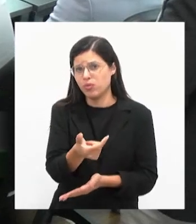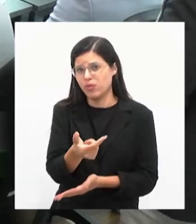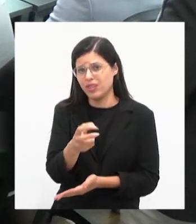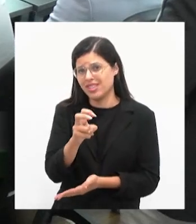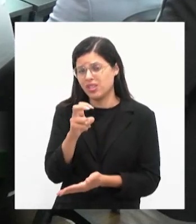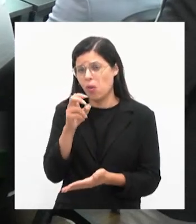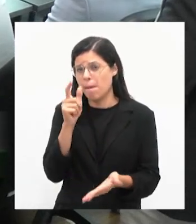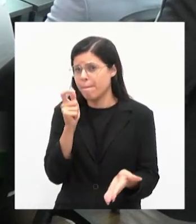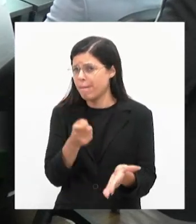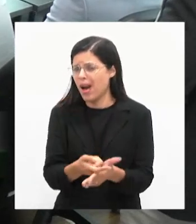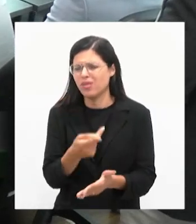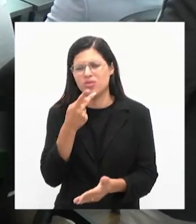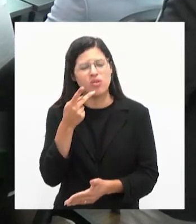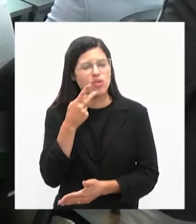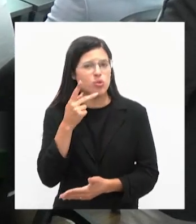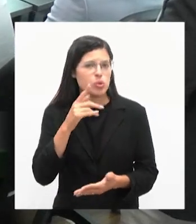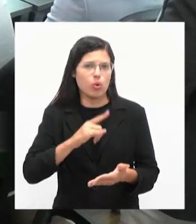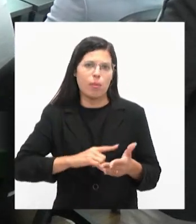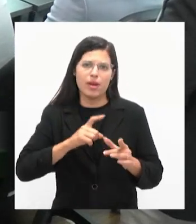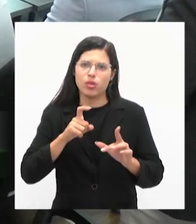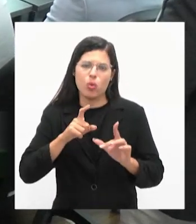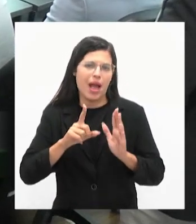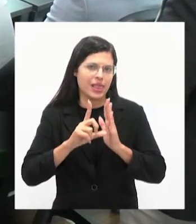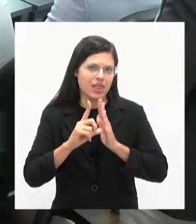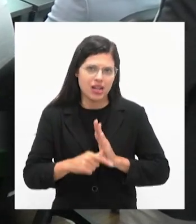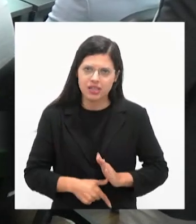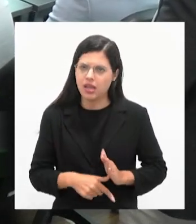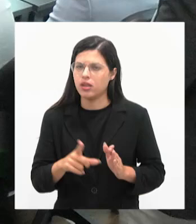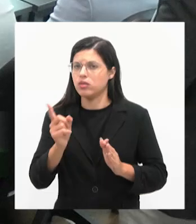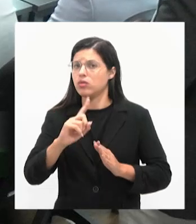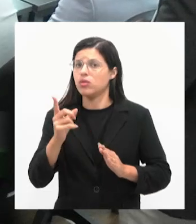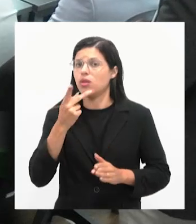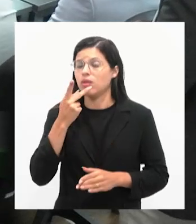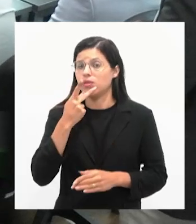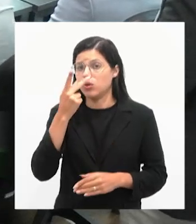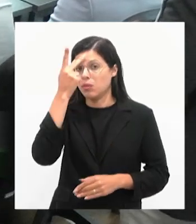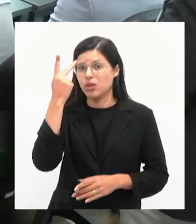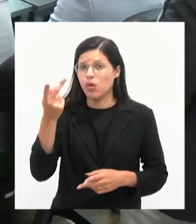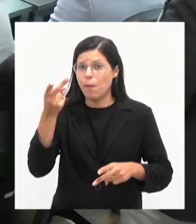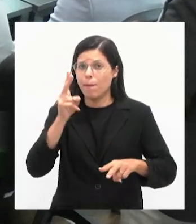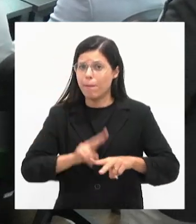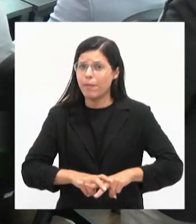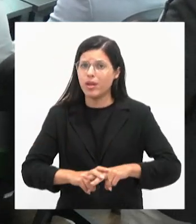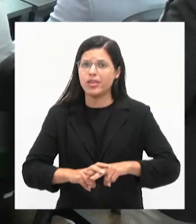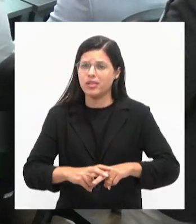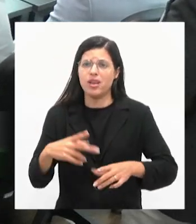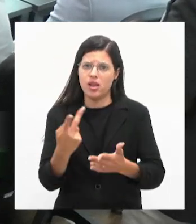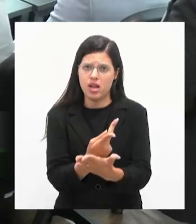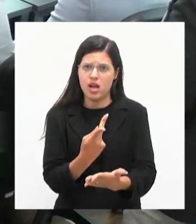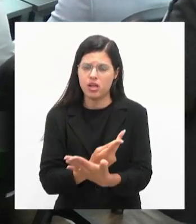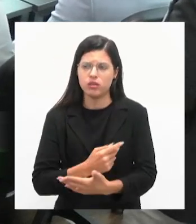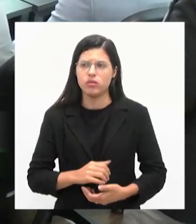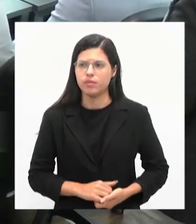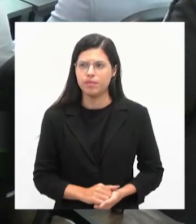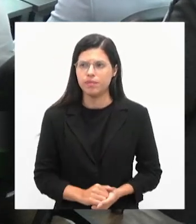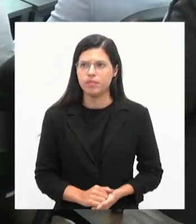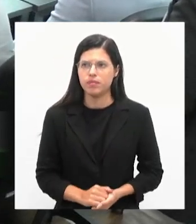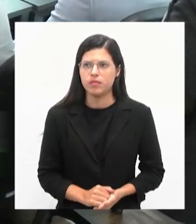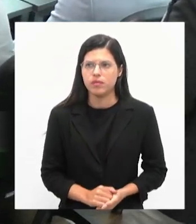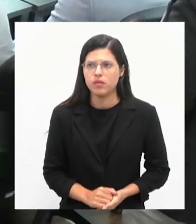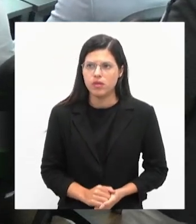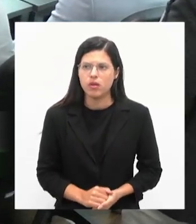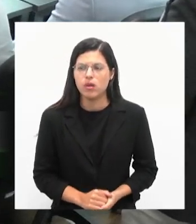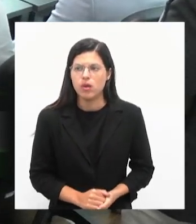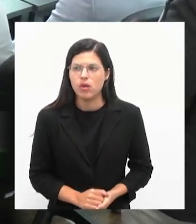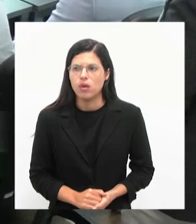estou falando aqui de documentos atrasados, motos depenadas, não. Estou falando de pessoas que foram presas de forma errônea. Um minuto. Ontem também teve uma